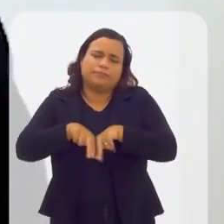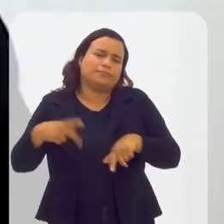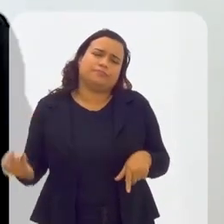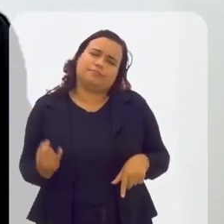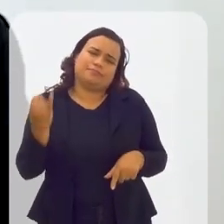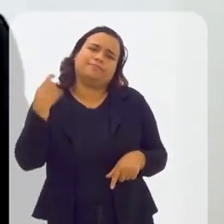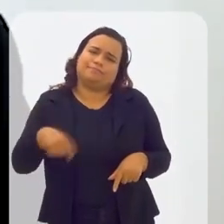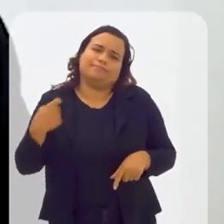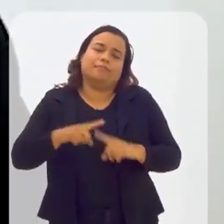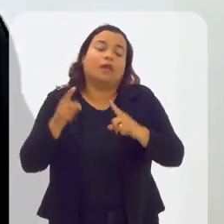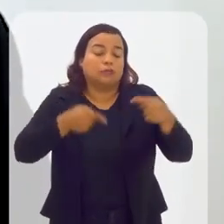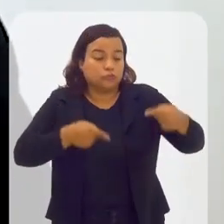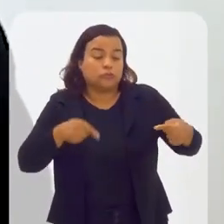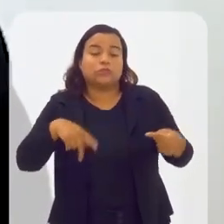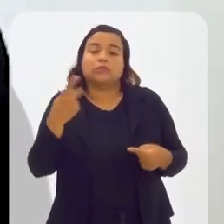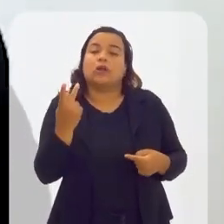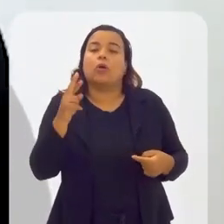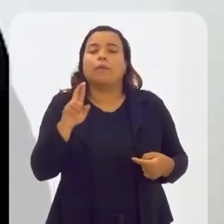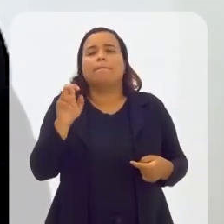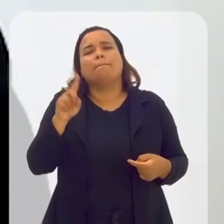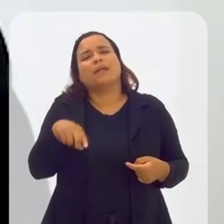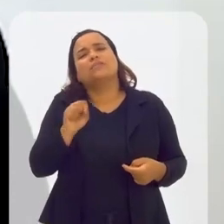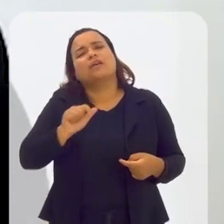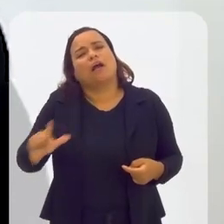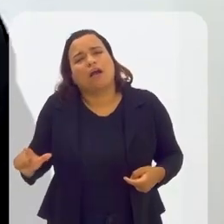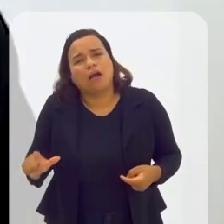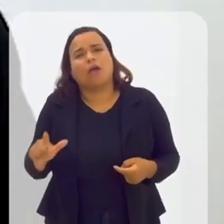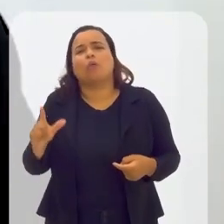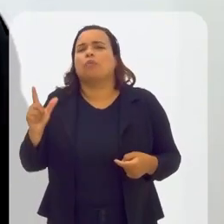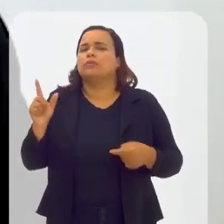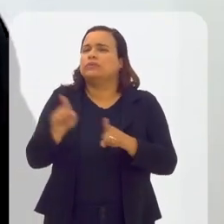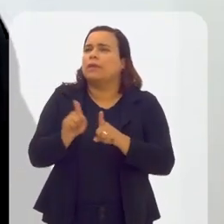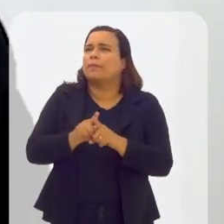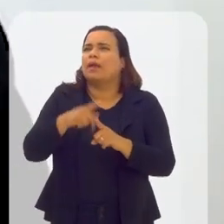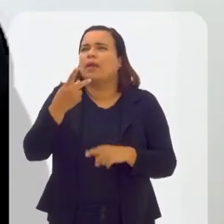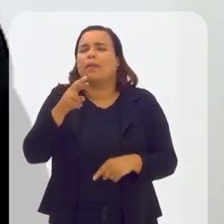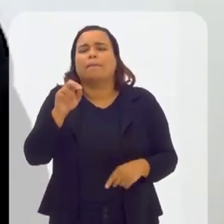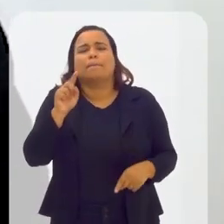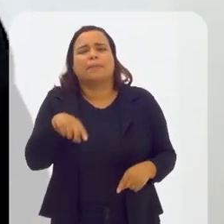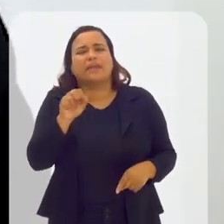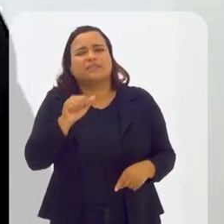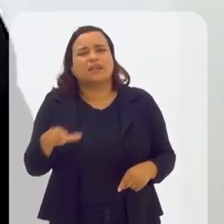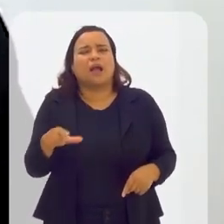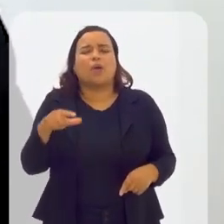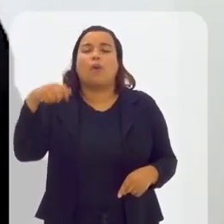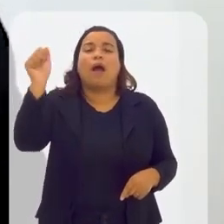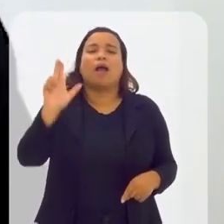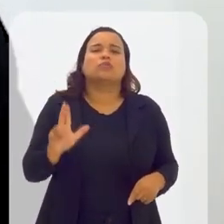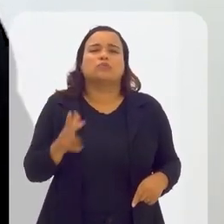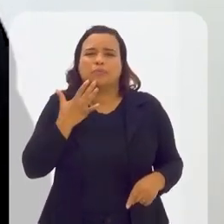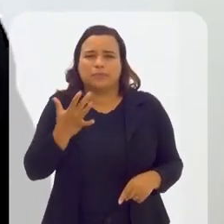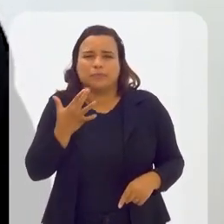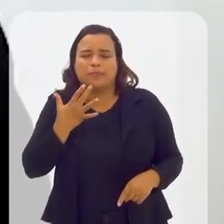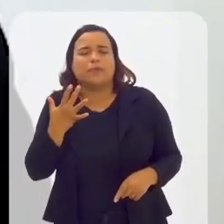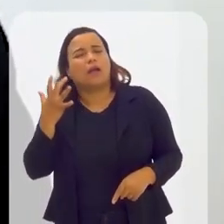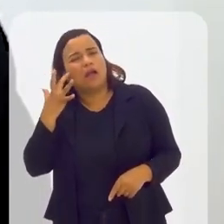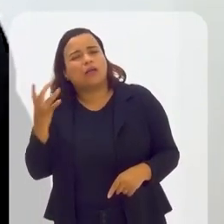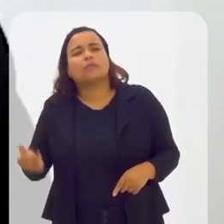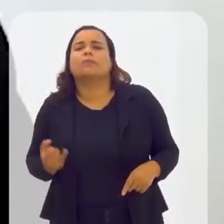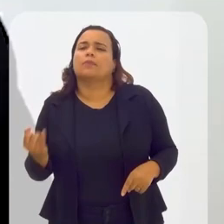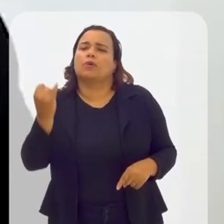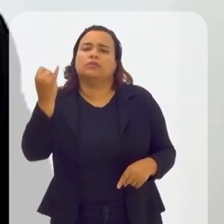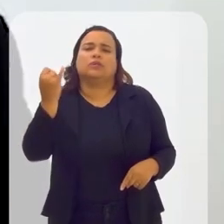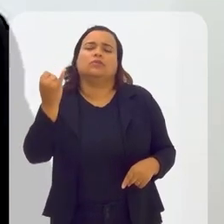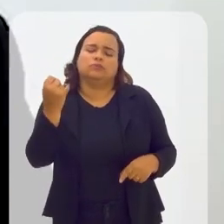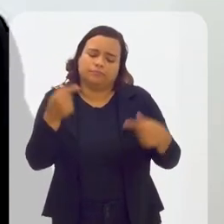acho que são coisas importantes, mas eu acho essa discussão do pré-sal, o chamado pré-sal azul, importantíssima e pouco